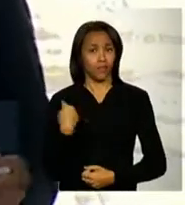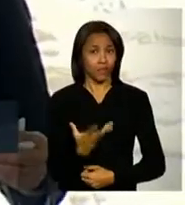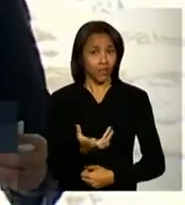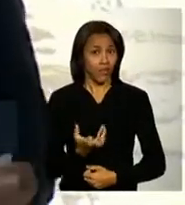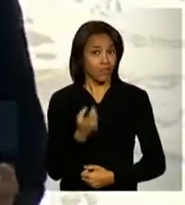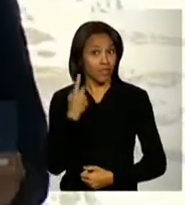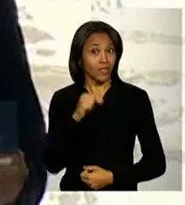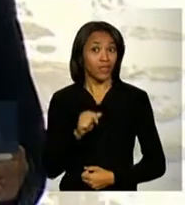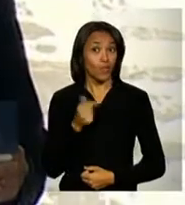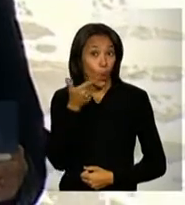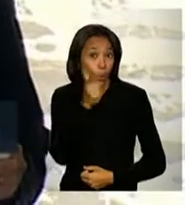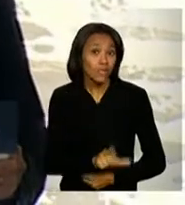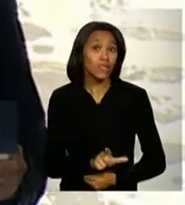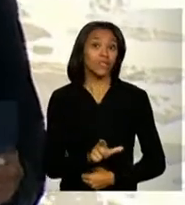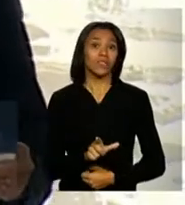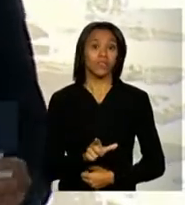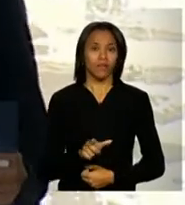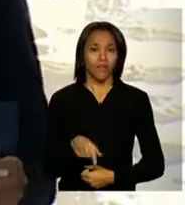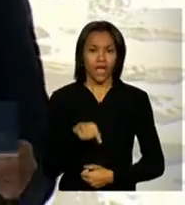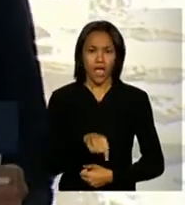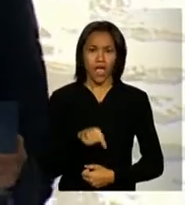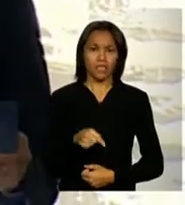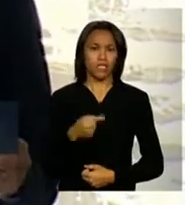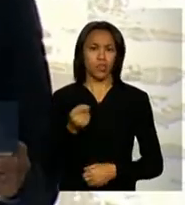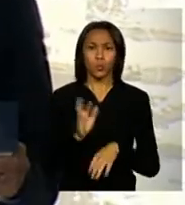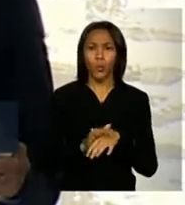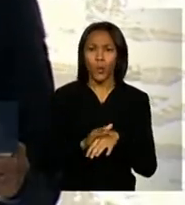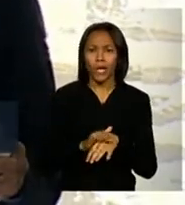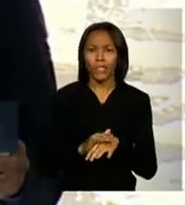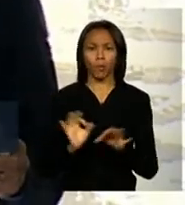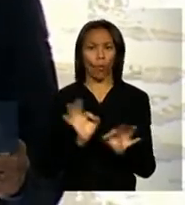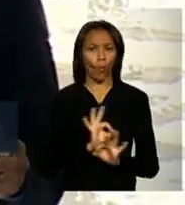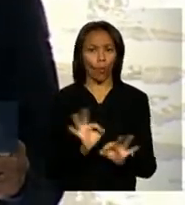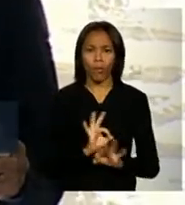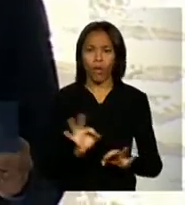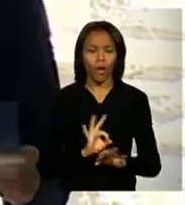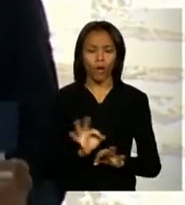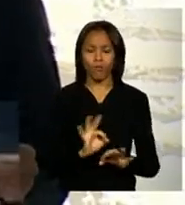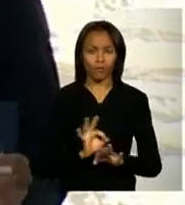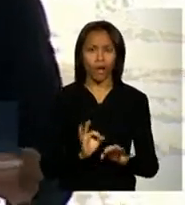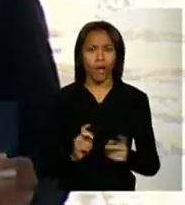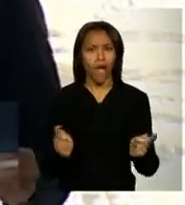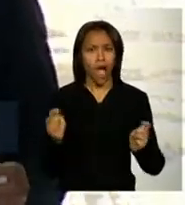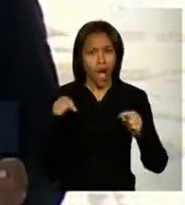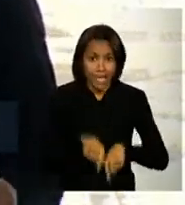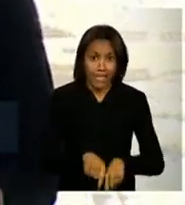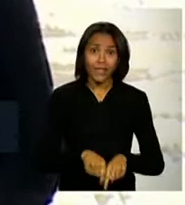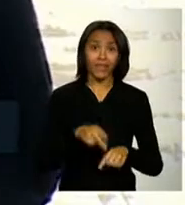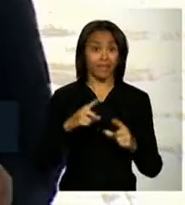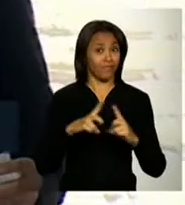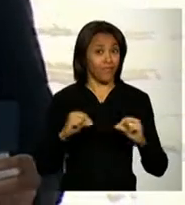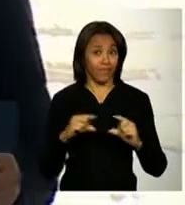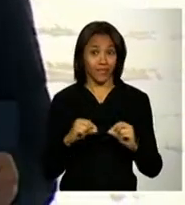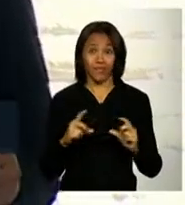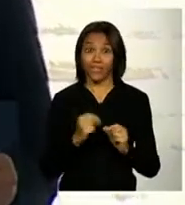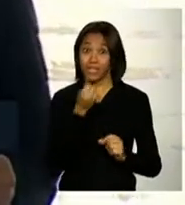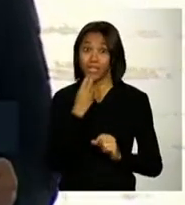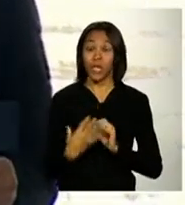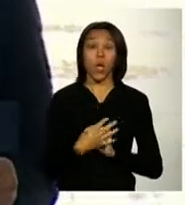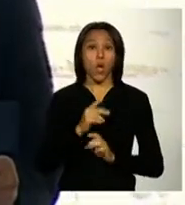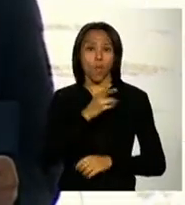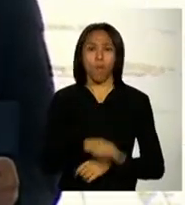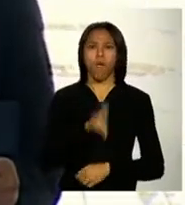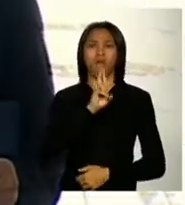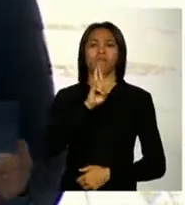televidos sejam campeões eles não tenham doença a produção aqui em Brasília vai ser um modelo para o nosso